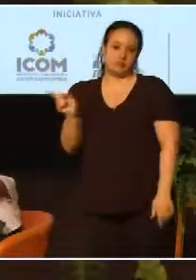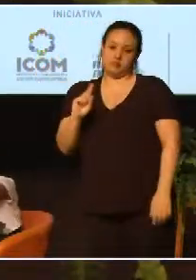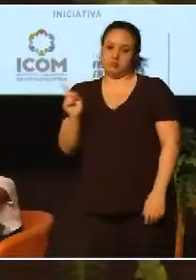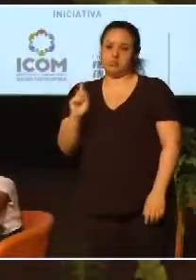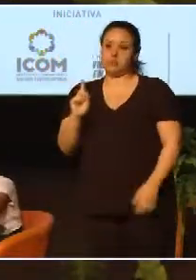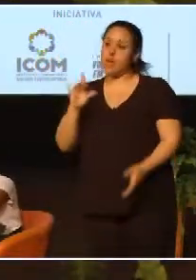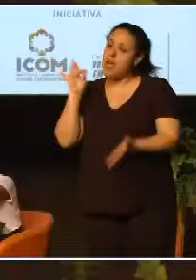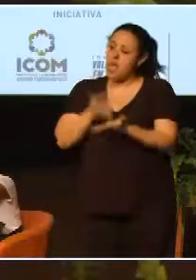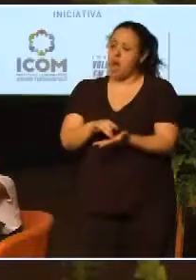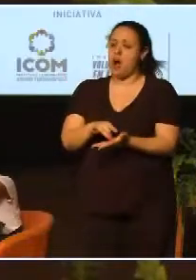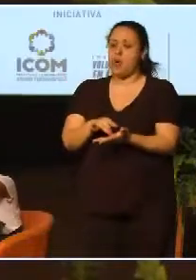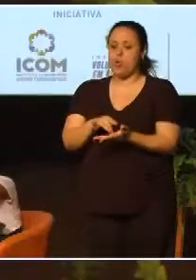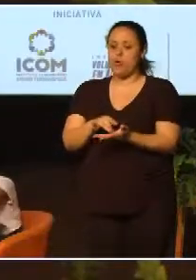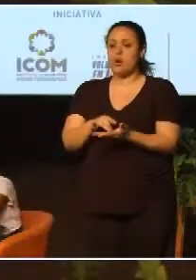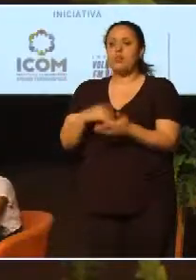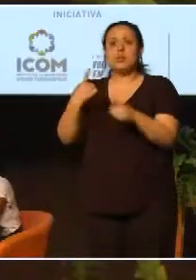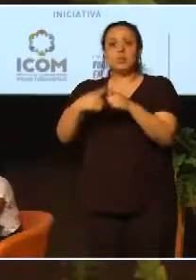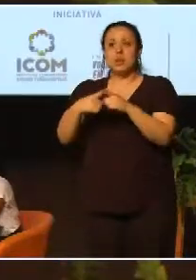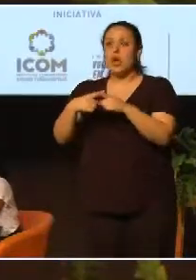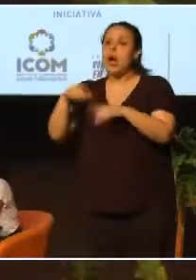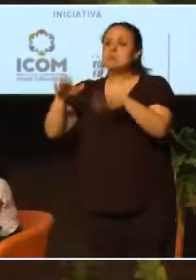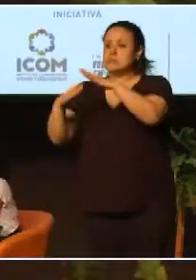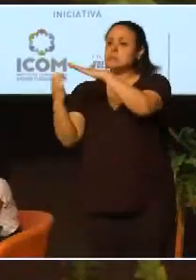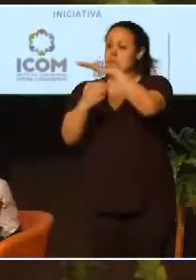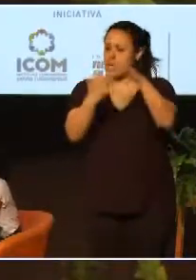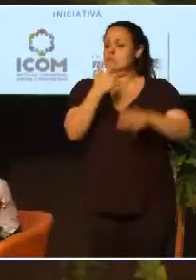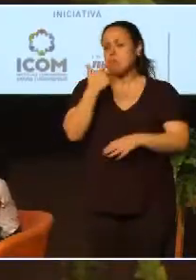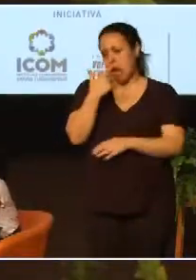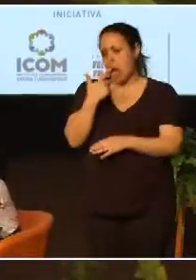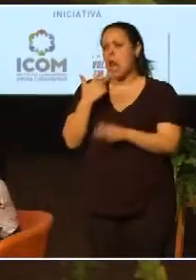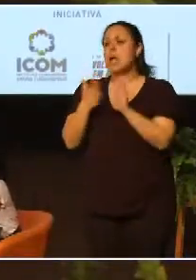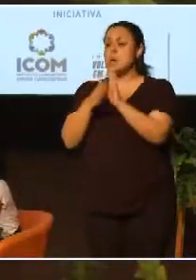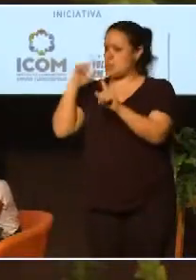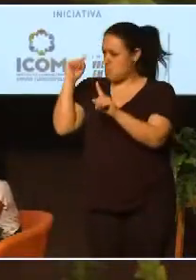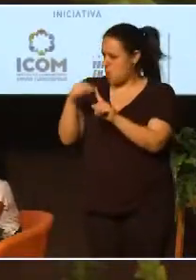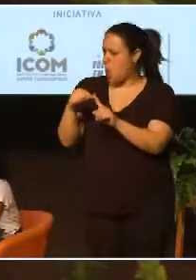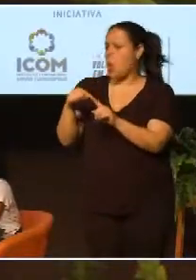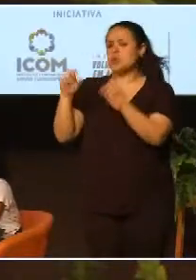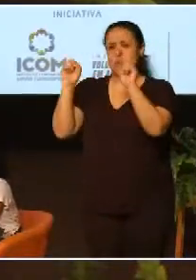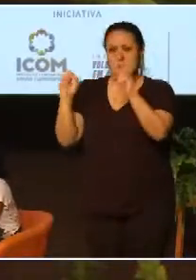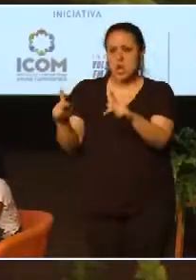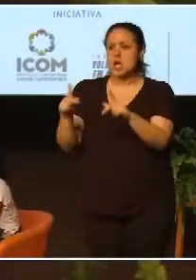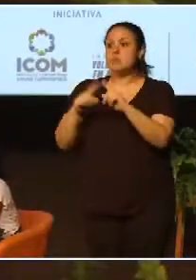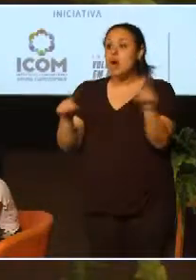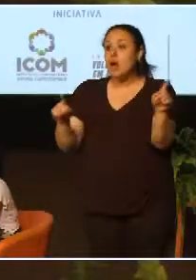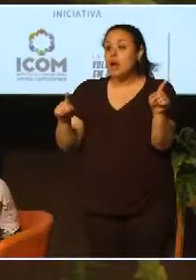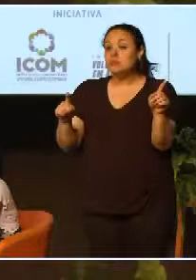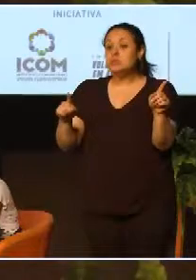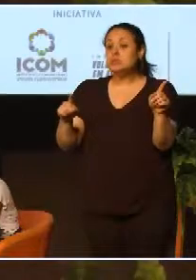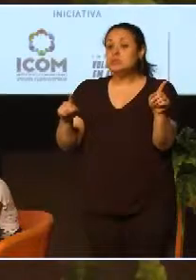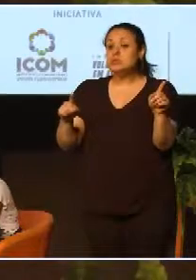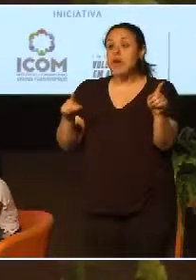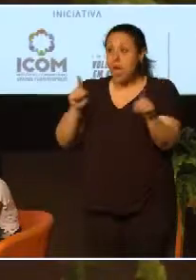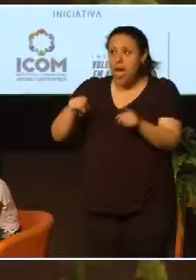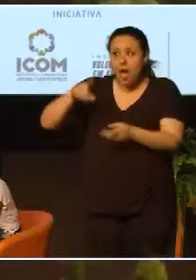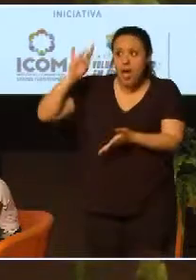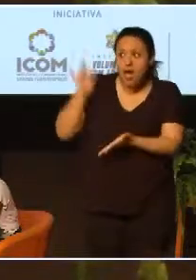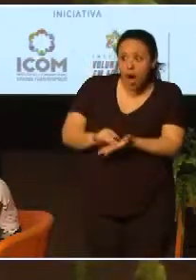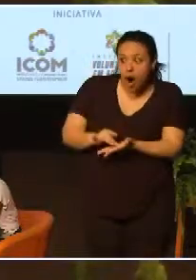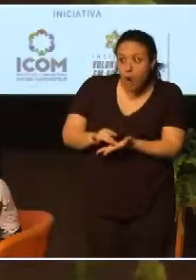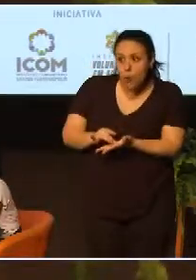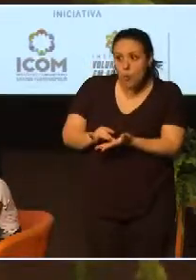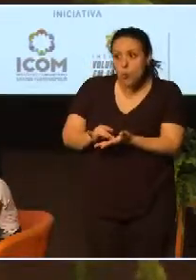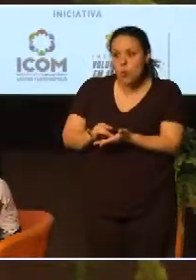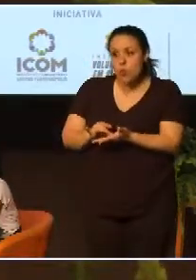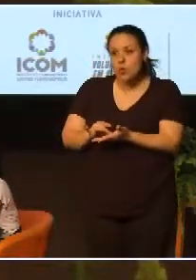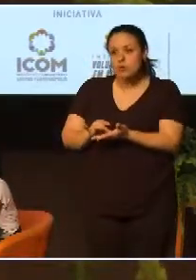de causa, de propósito. Acho muito bacana quando isso é real, quando isso é algo